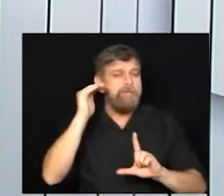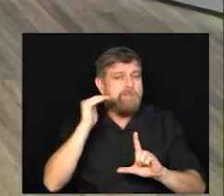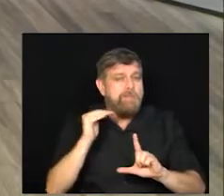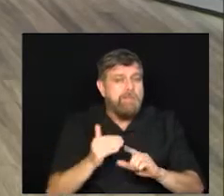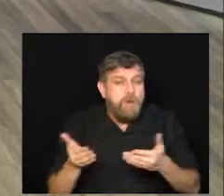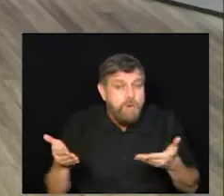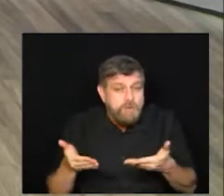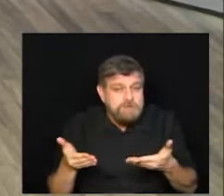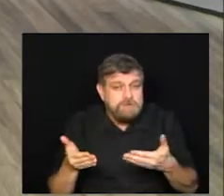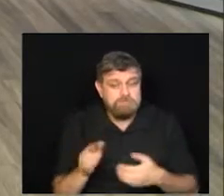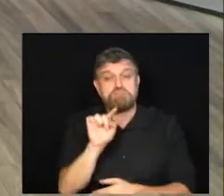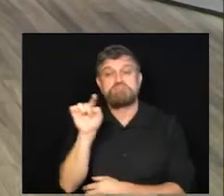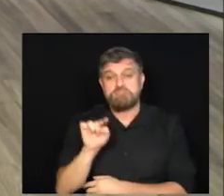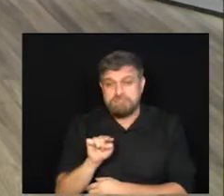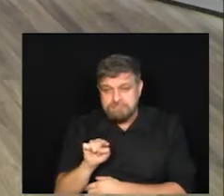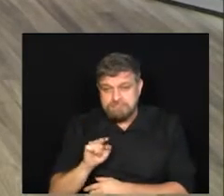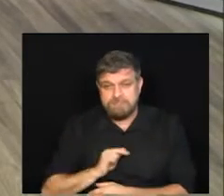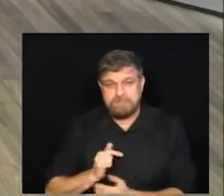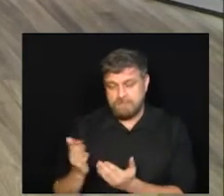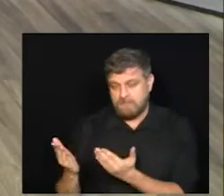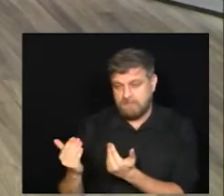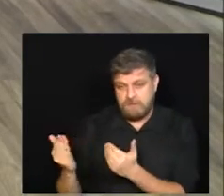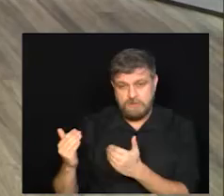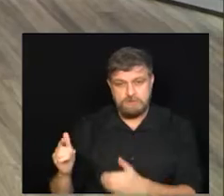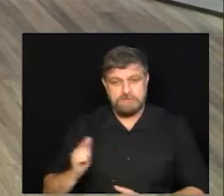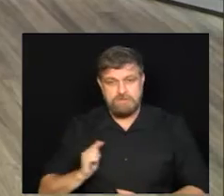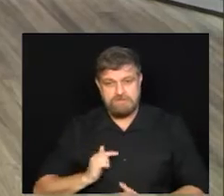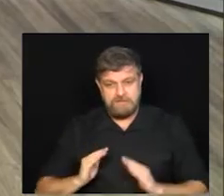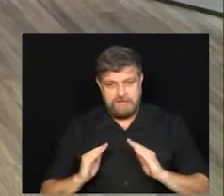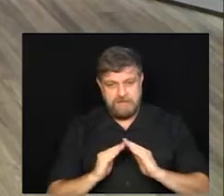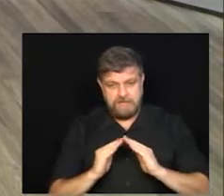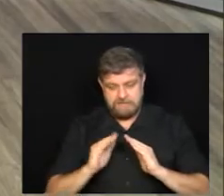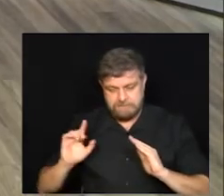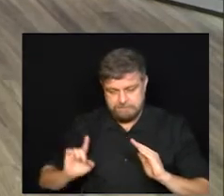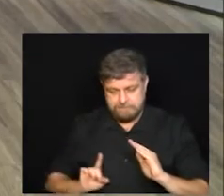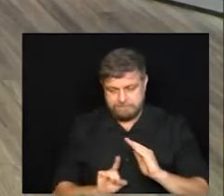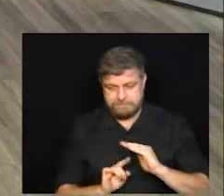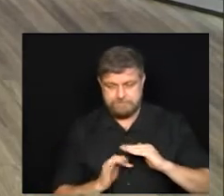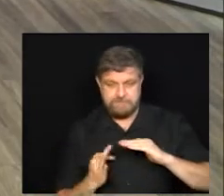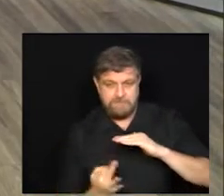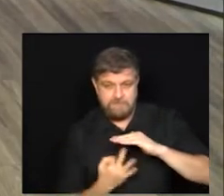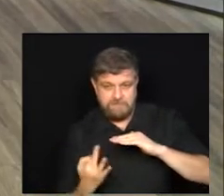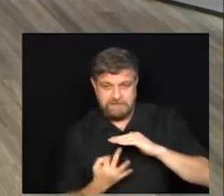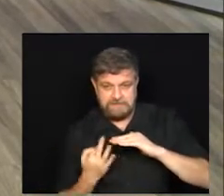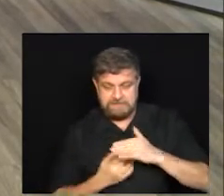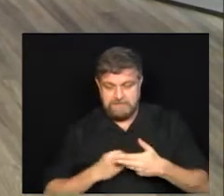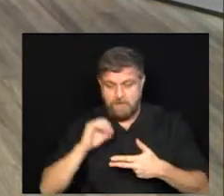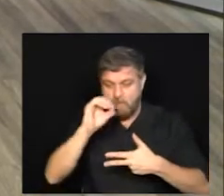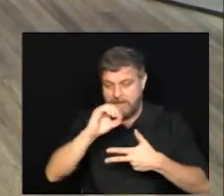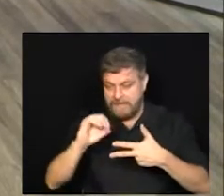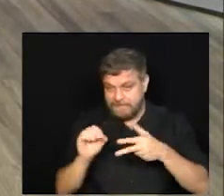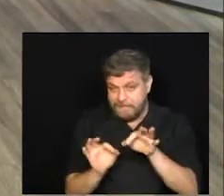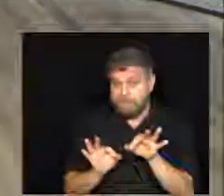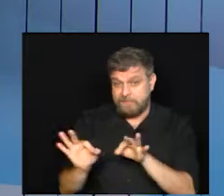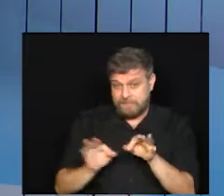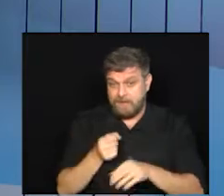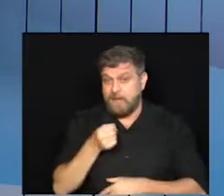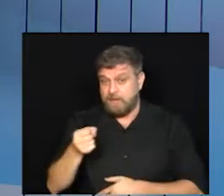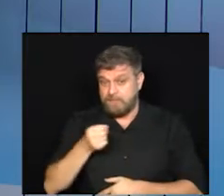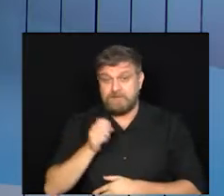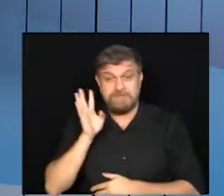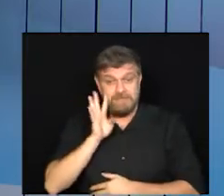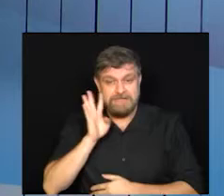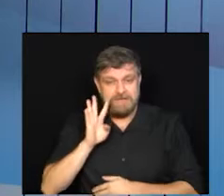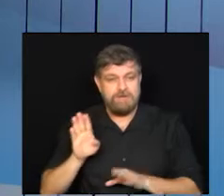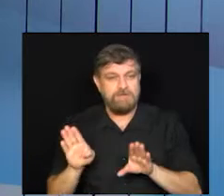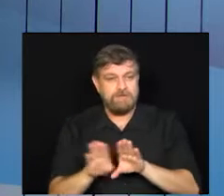hoje? Os jovens da Fundação Casa se preparando para o Enem. Tem uma reportagem muito bacana.